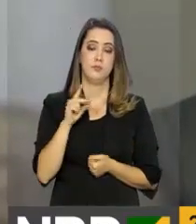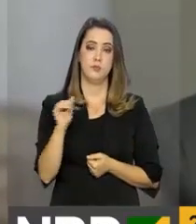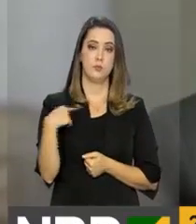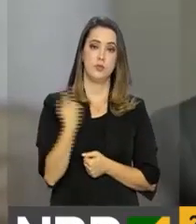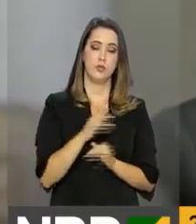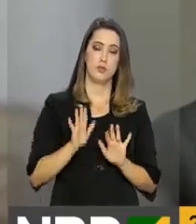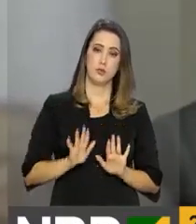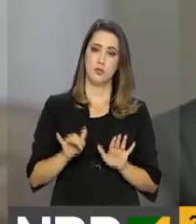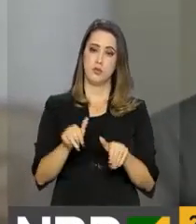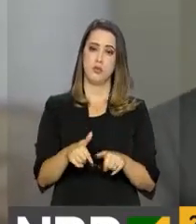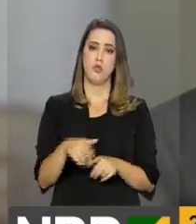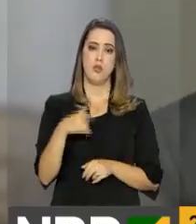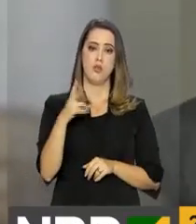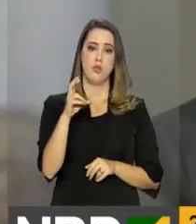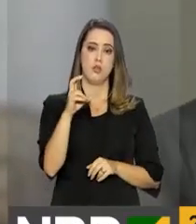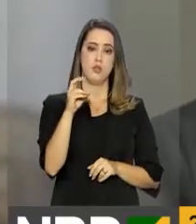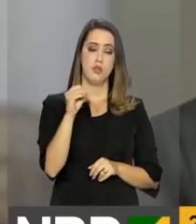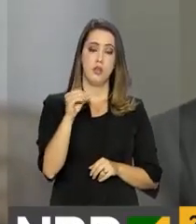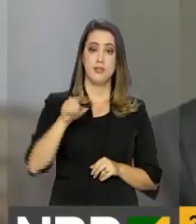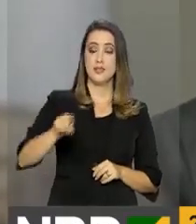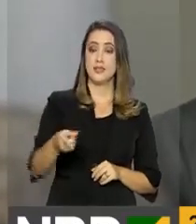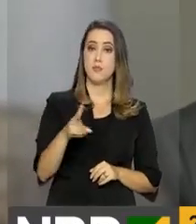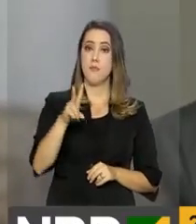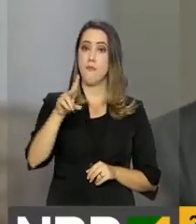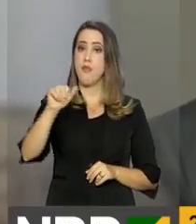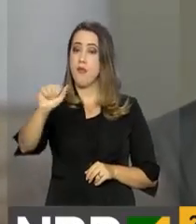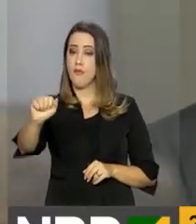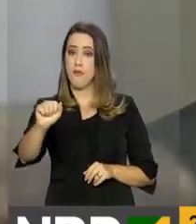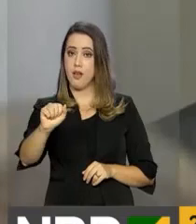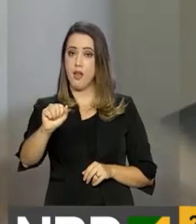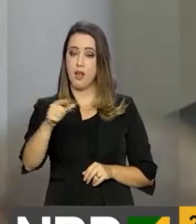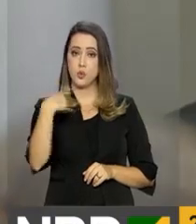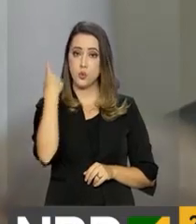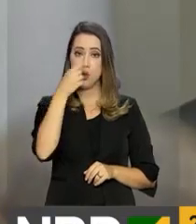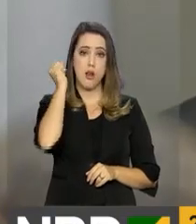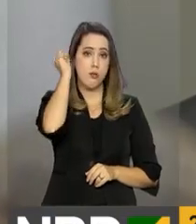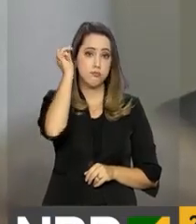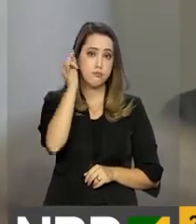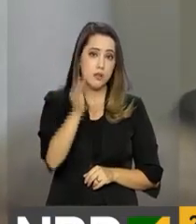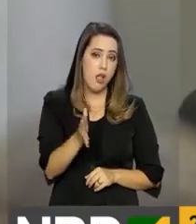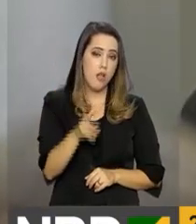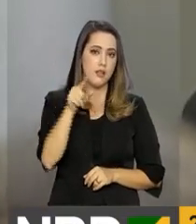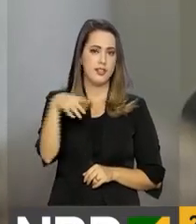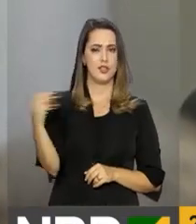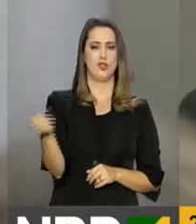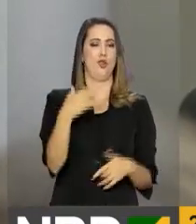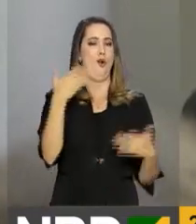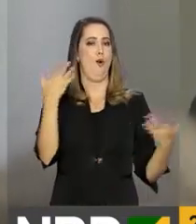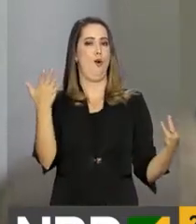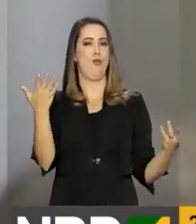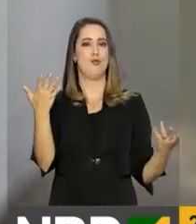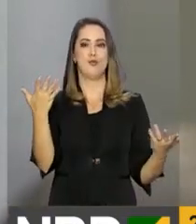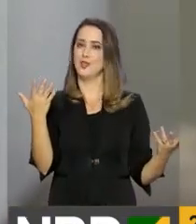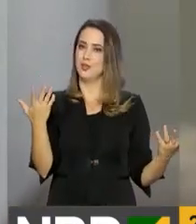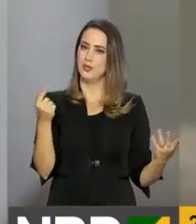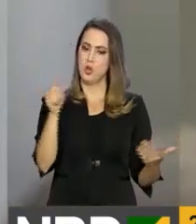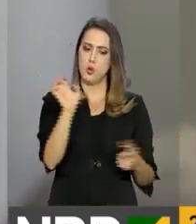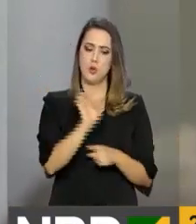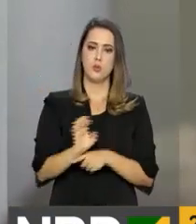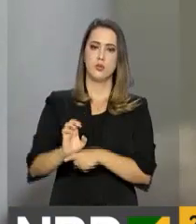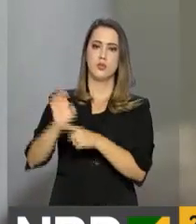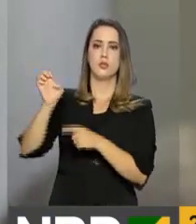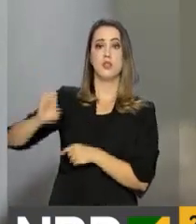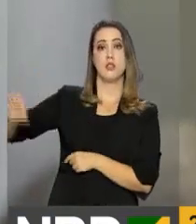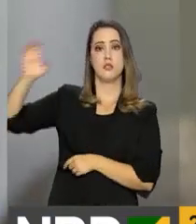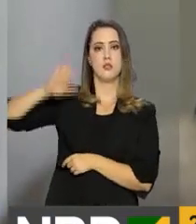completávamos 500 mil vagas no ensino de tempo integral, que é uma coisa moderníssima, é algo que os estados